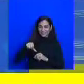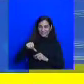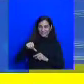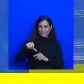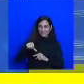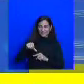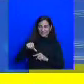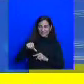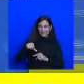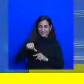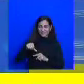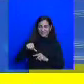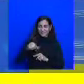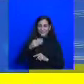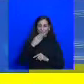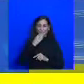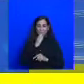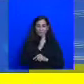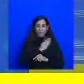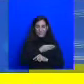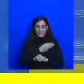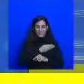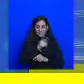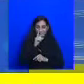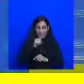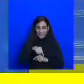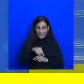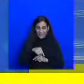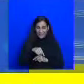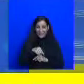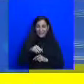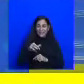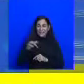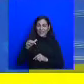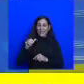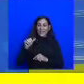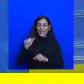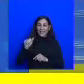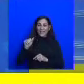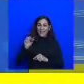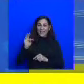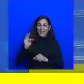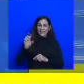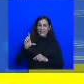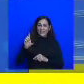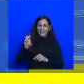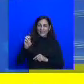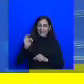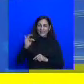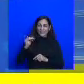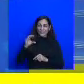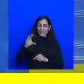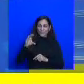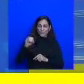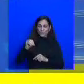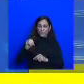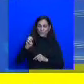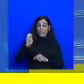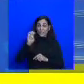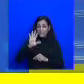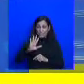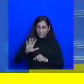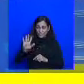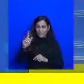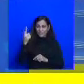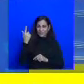Laranja 09. E o time do coração é Atlético de Goiás. Atlético de